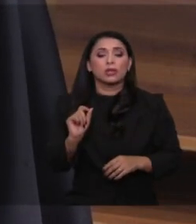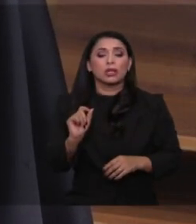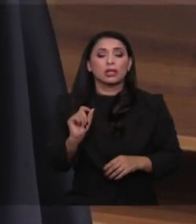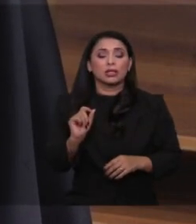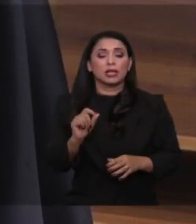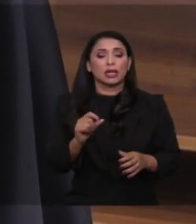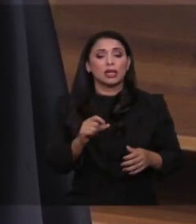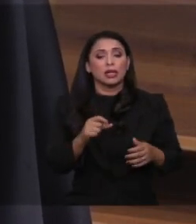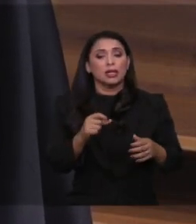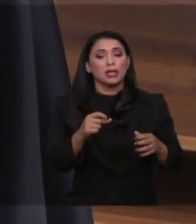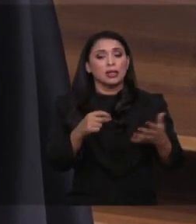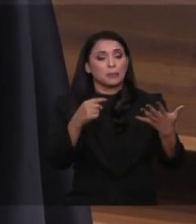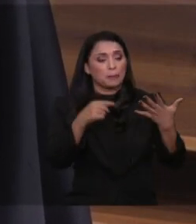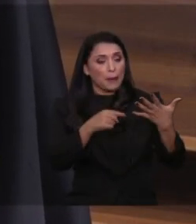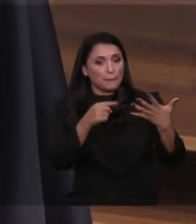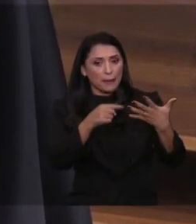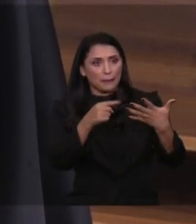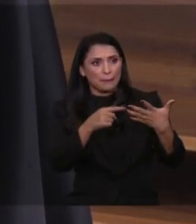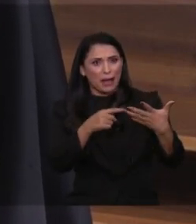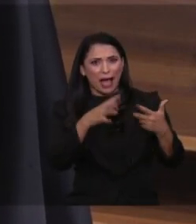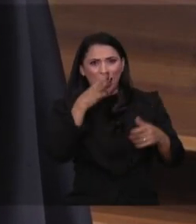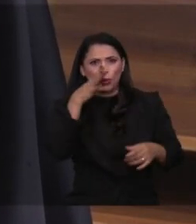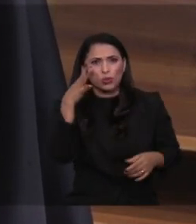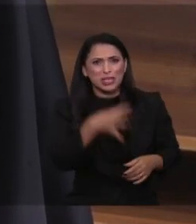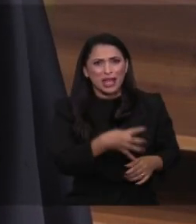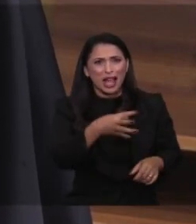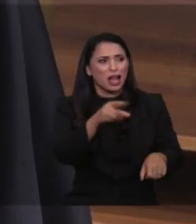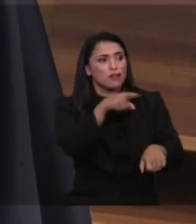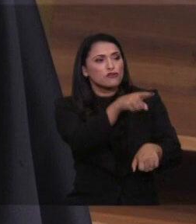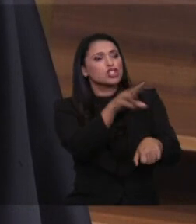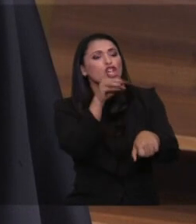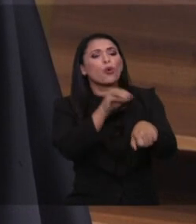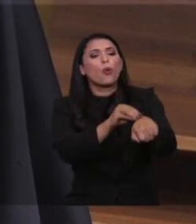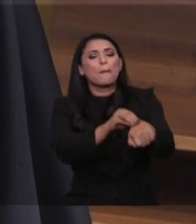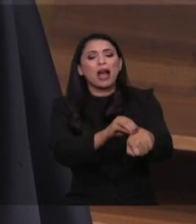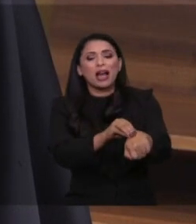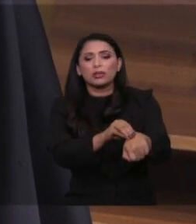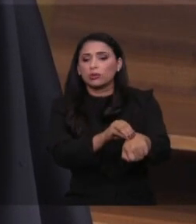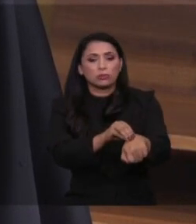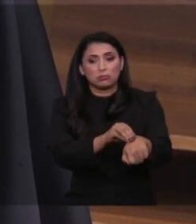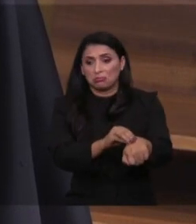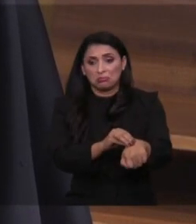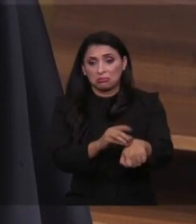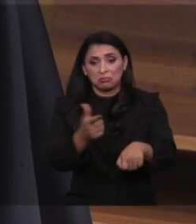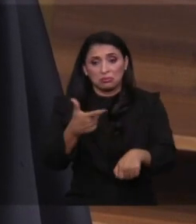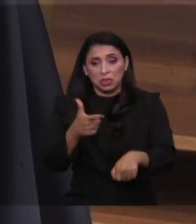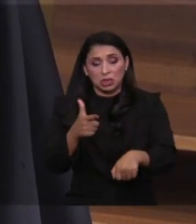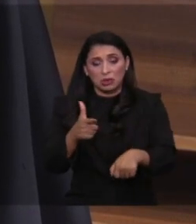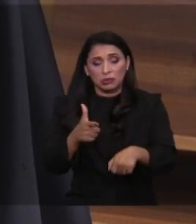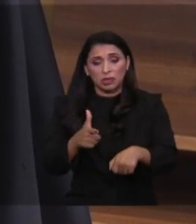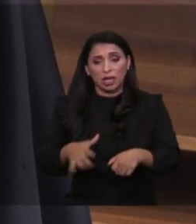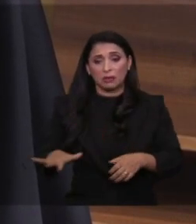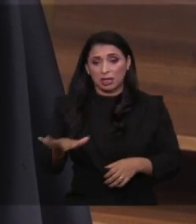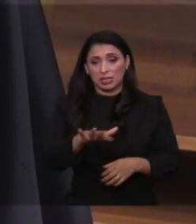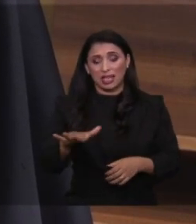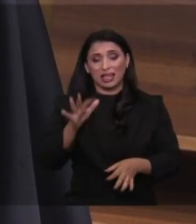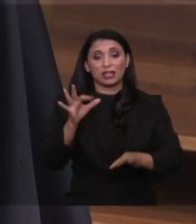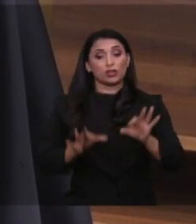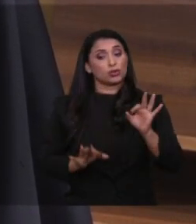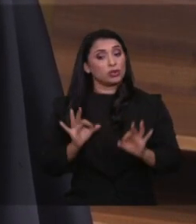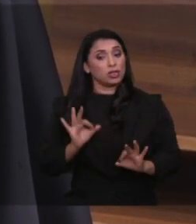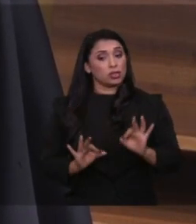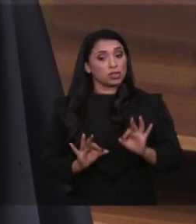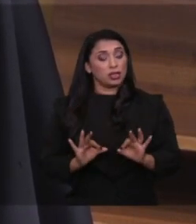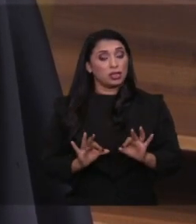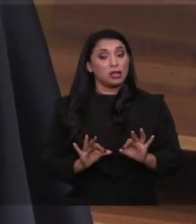esses elementos de ter que acusar o outro não fazem mais parte do mundo jurídico. Mas isso